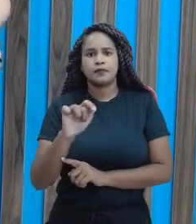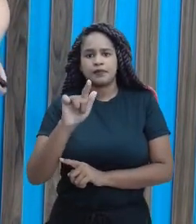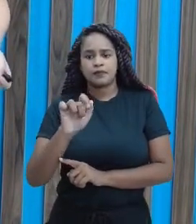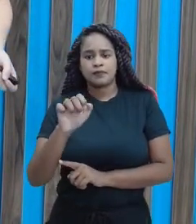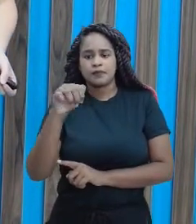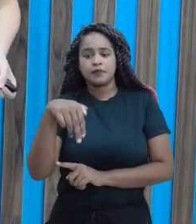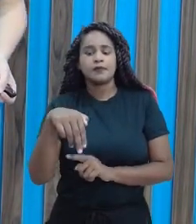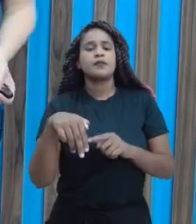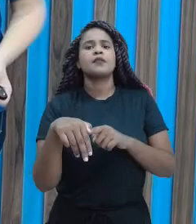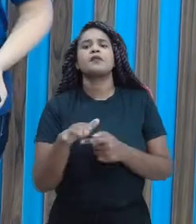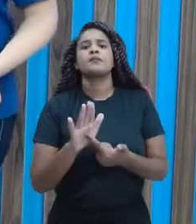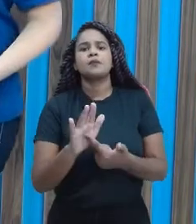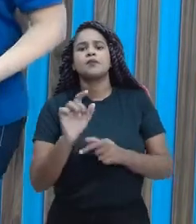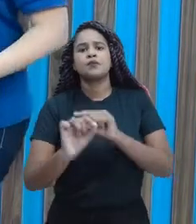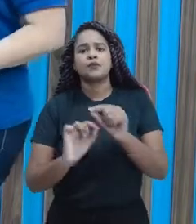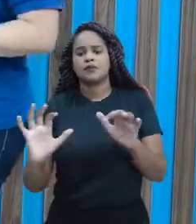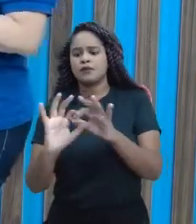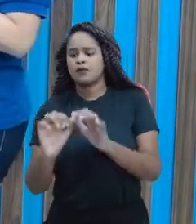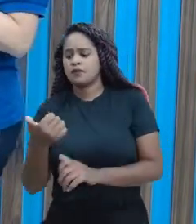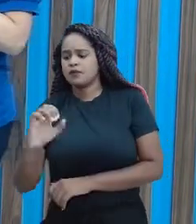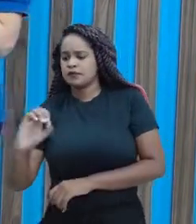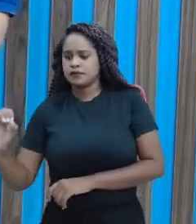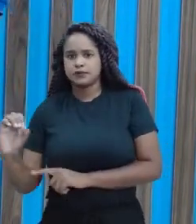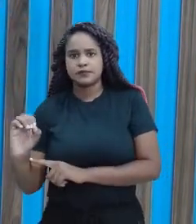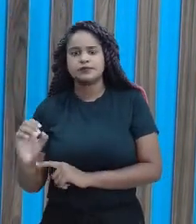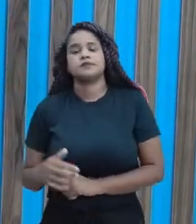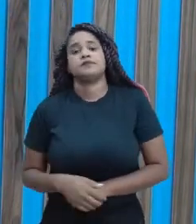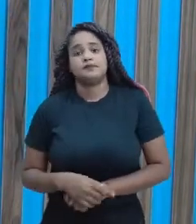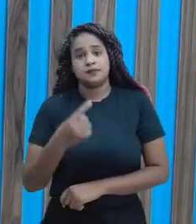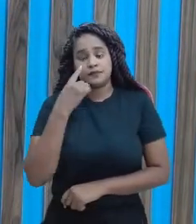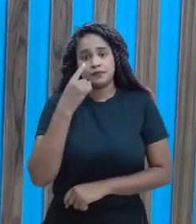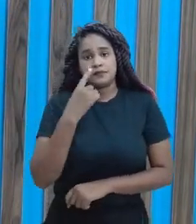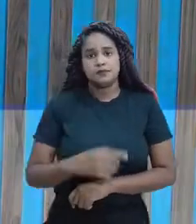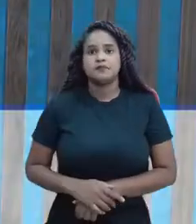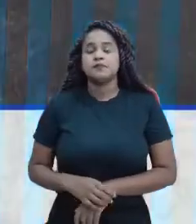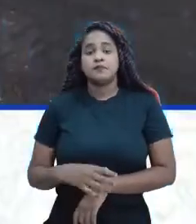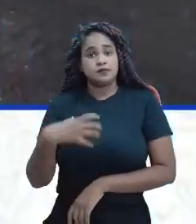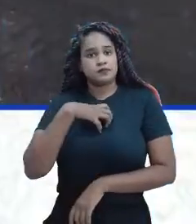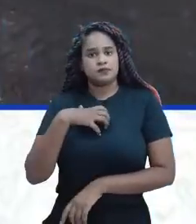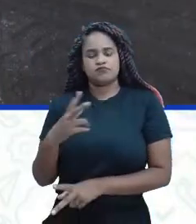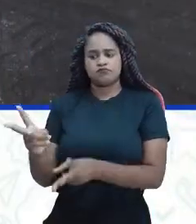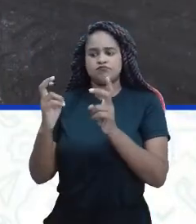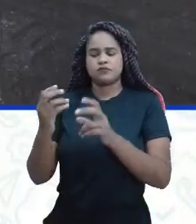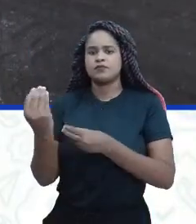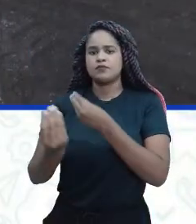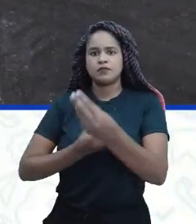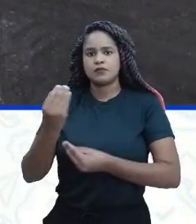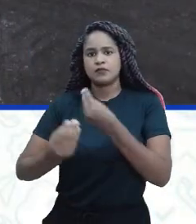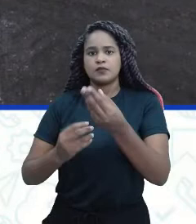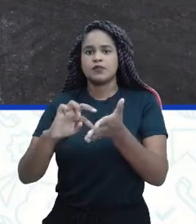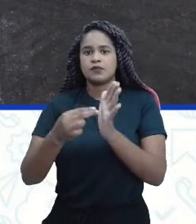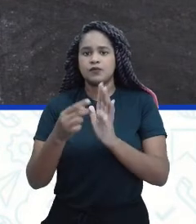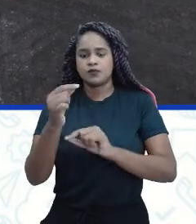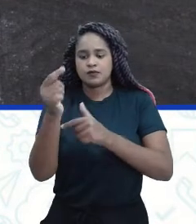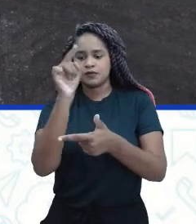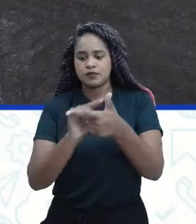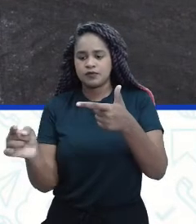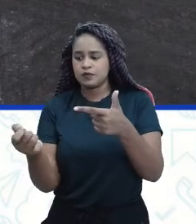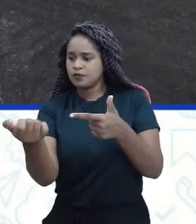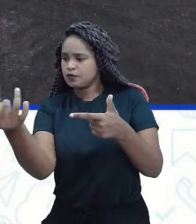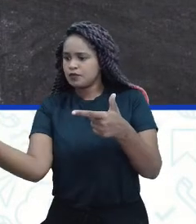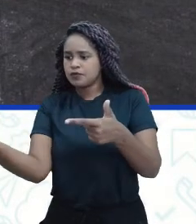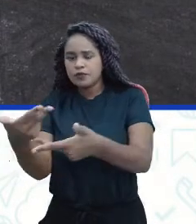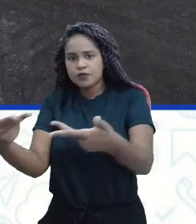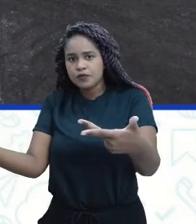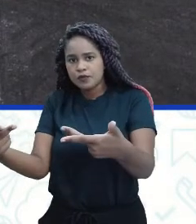ao 100, E aí, quando a gente observa a maneira de perceber isso, significa que eu estou dividindo alguma coisa